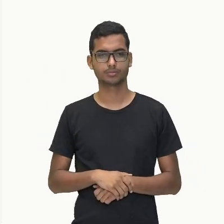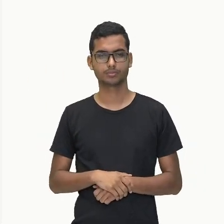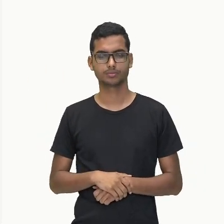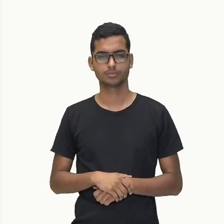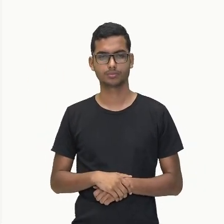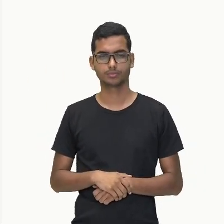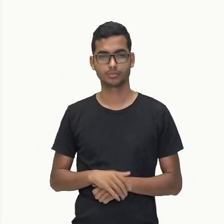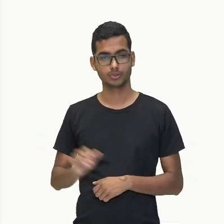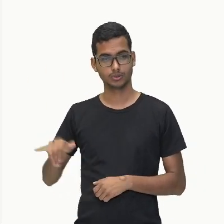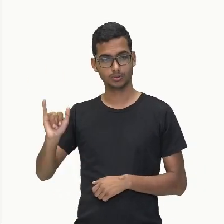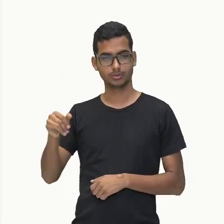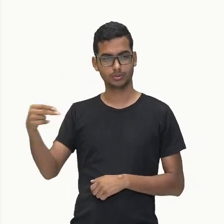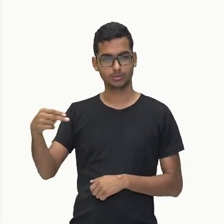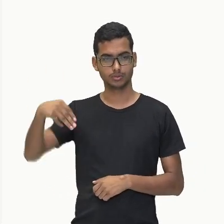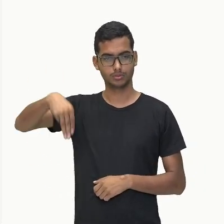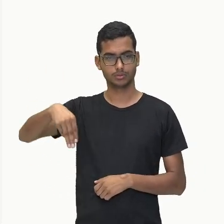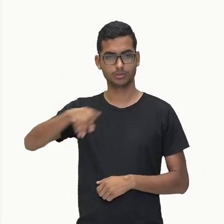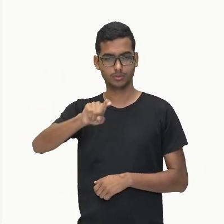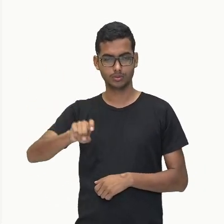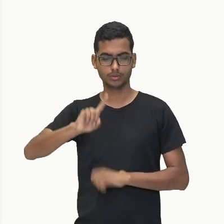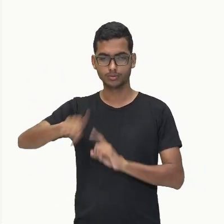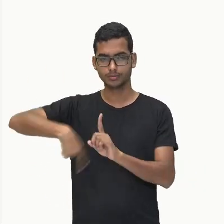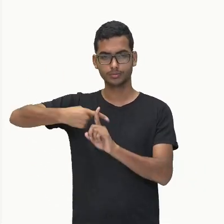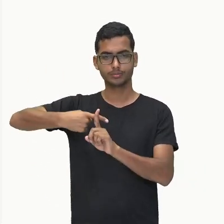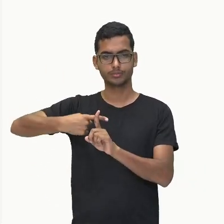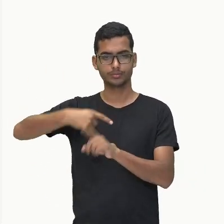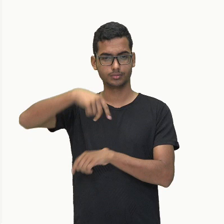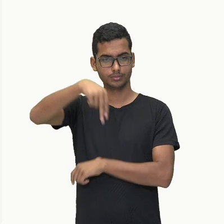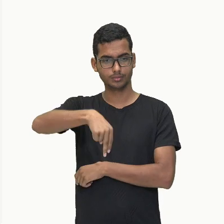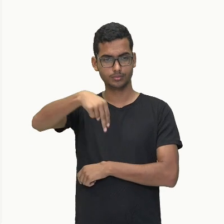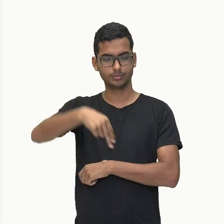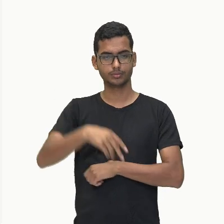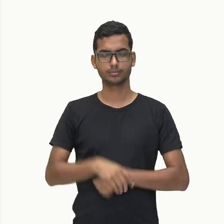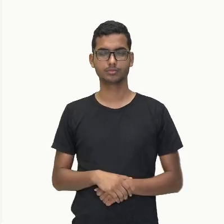mx mais n, tá?